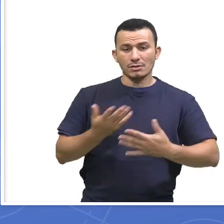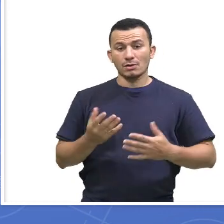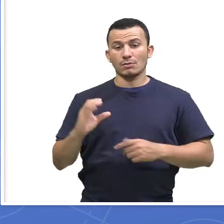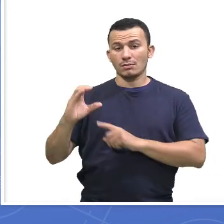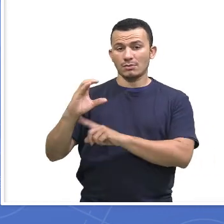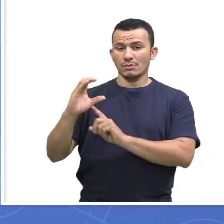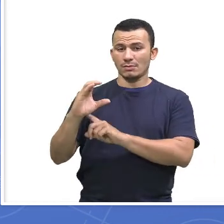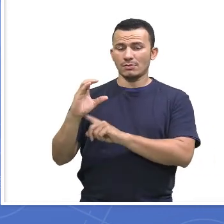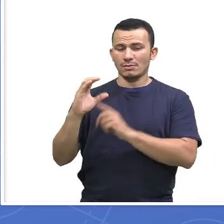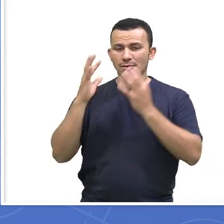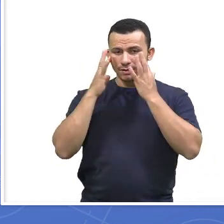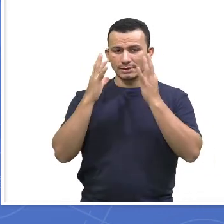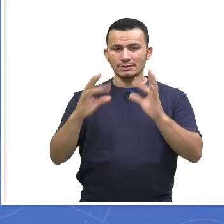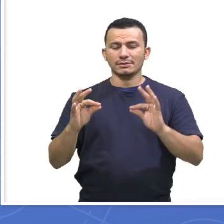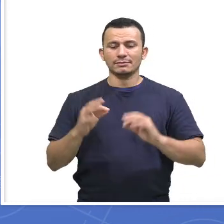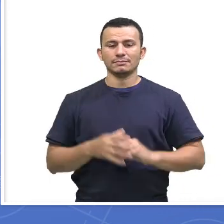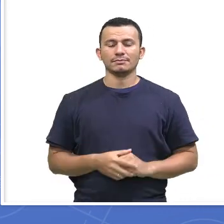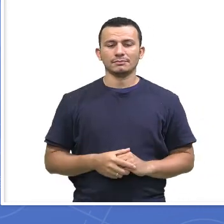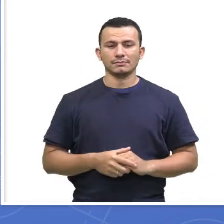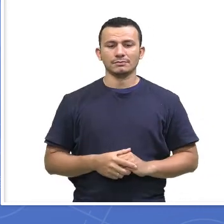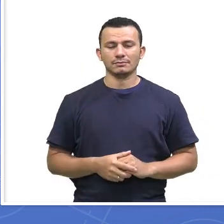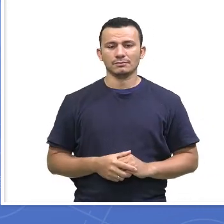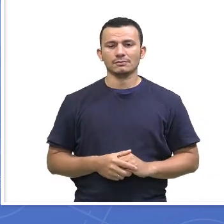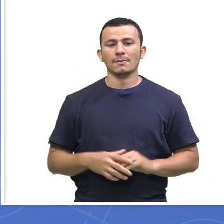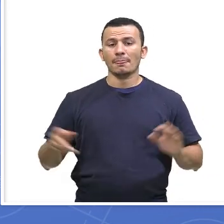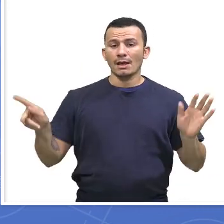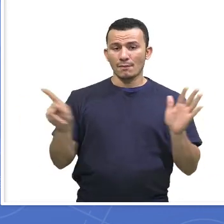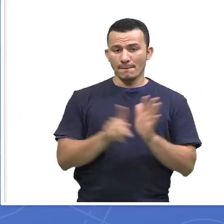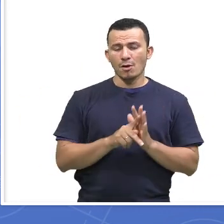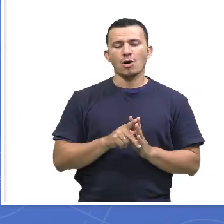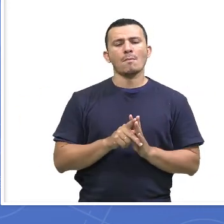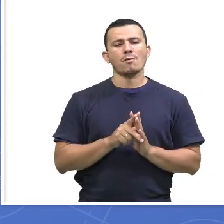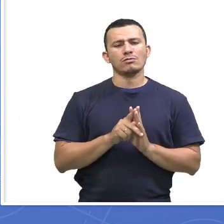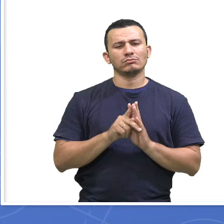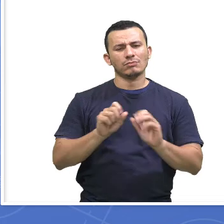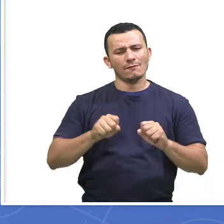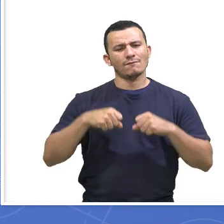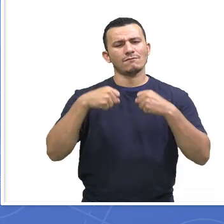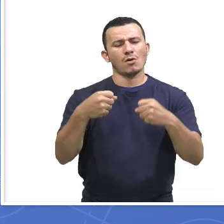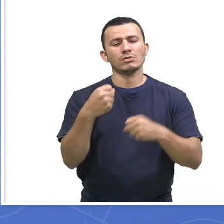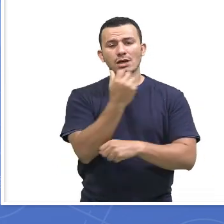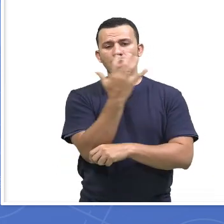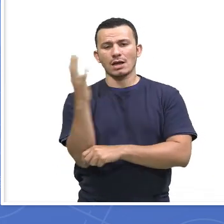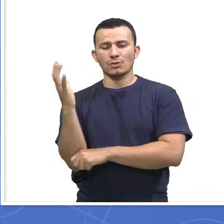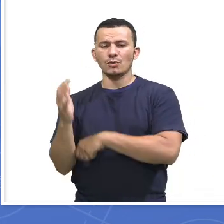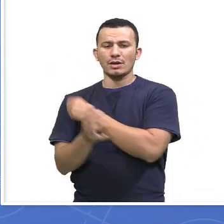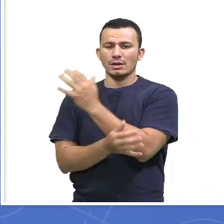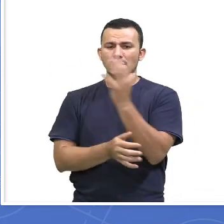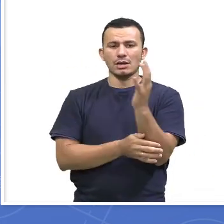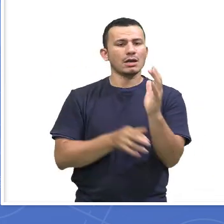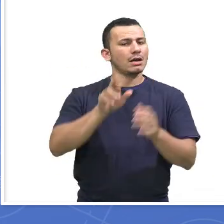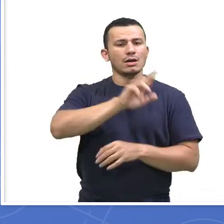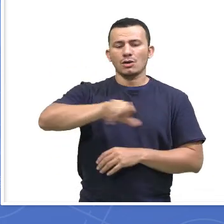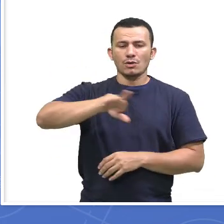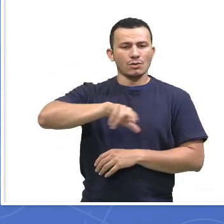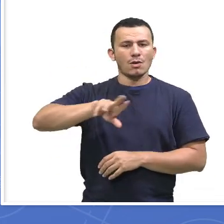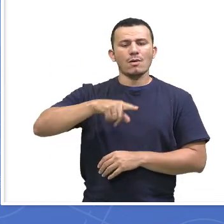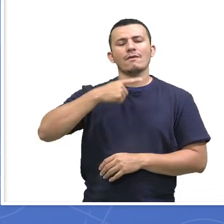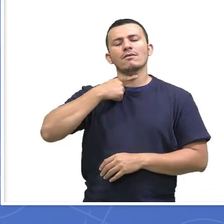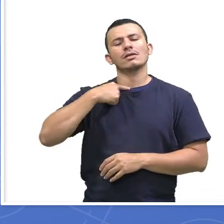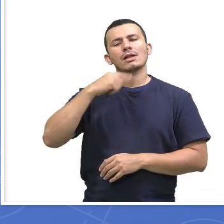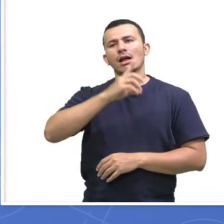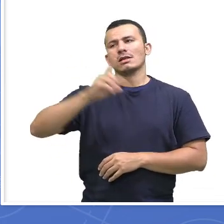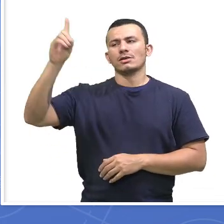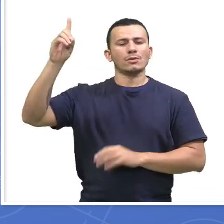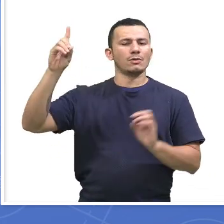ó. Regido pelas forças da natureza e não pela vontade de um Deus Criador. Então